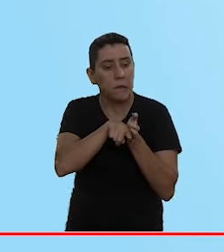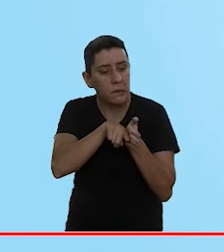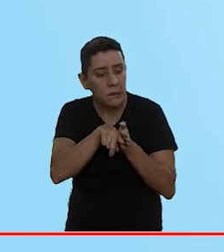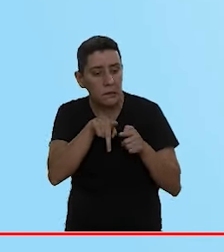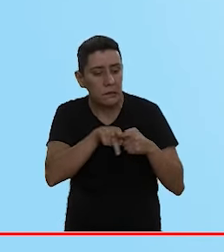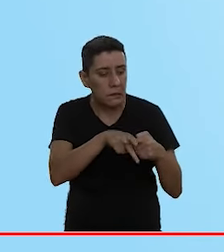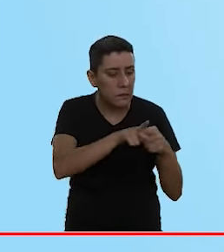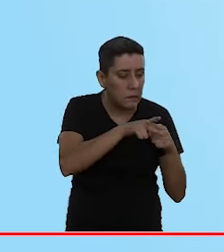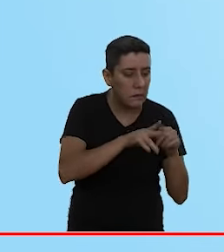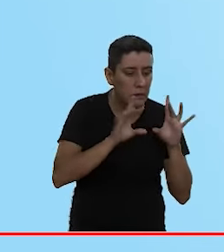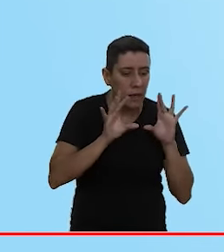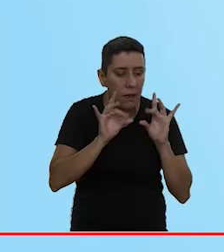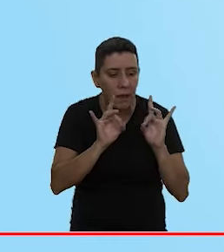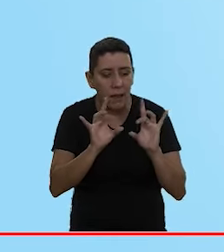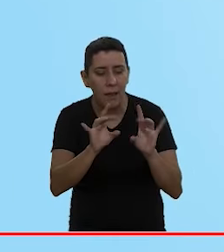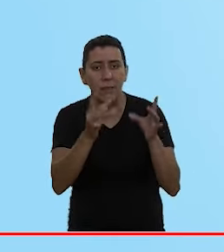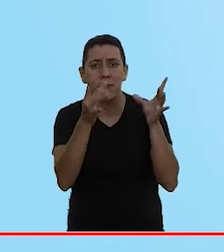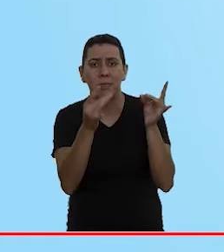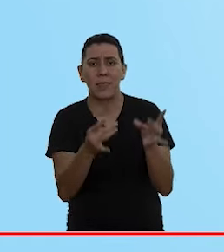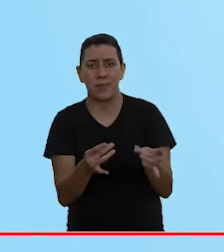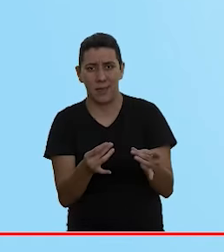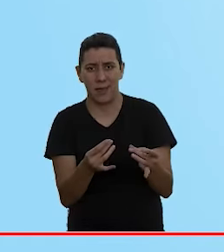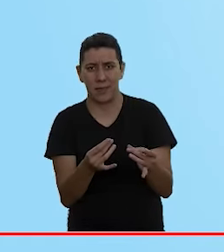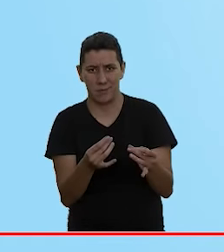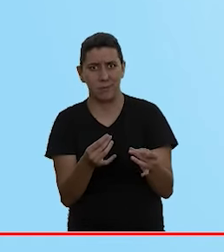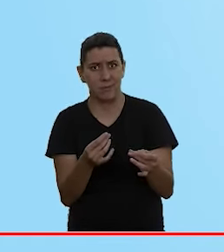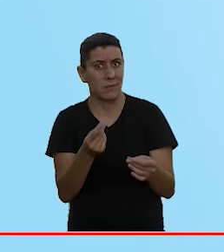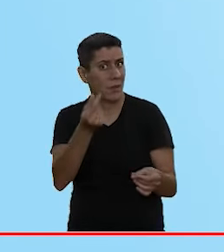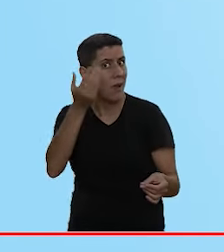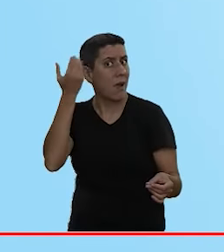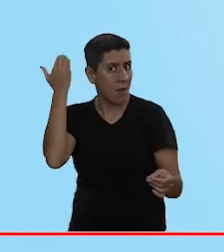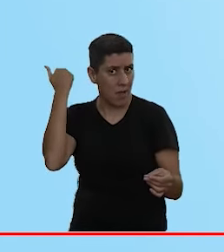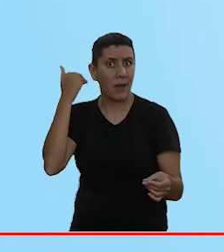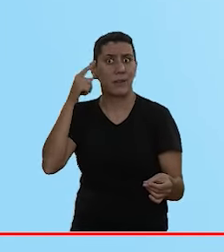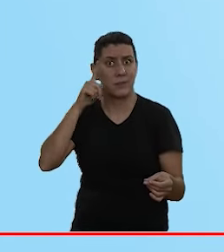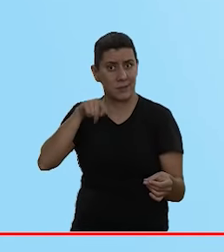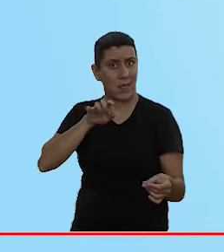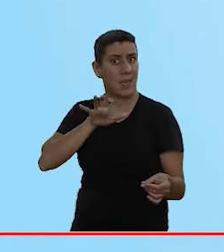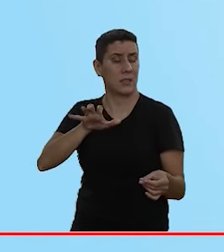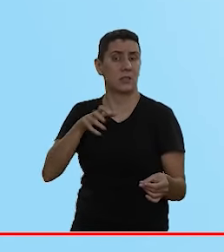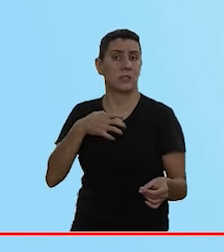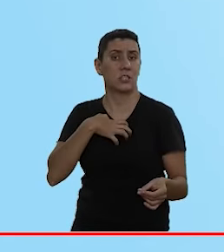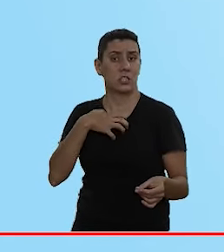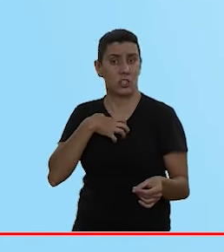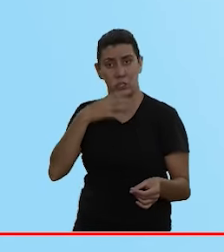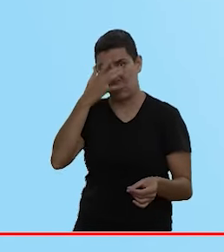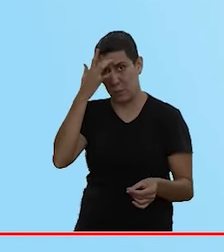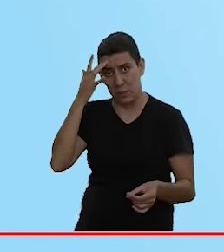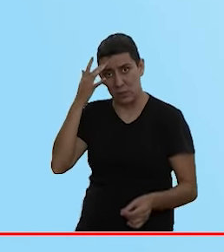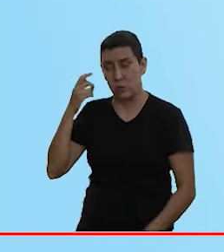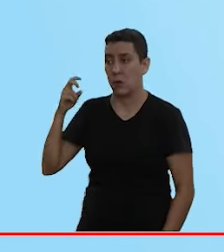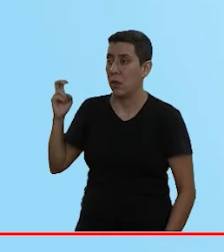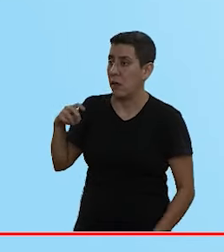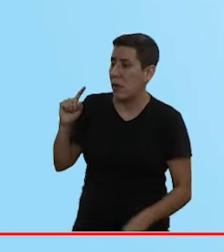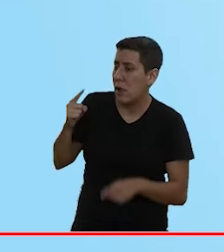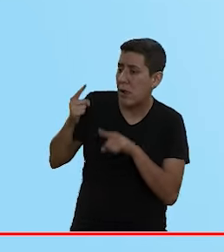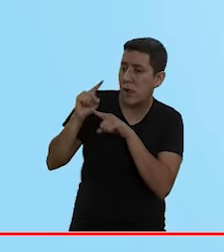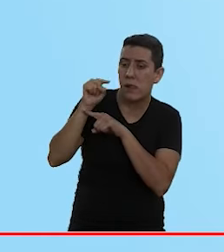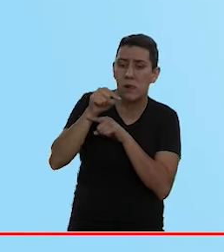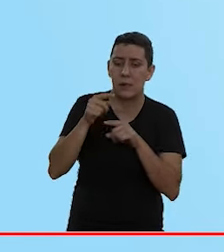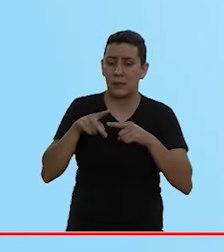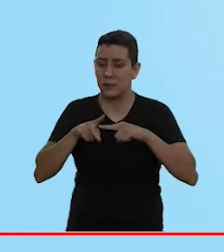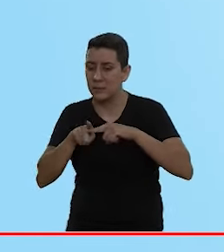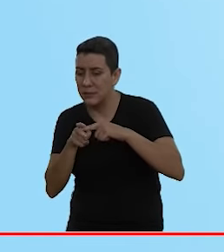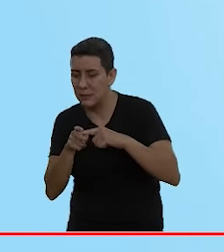antigamente. Basicamente é uma pessoa a campo, com equipamento, com a instrumentação, desconectava cada string, levantava a curva